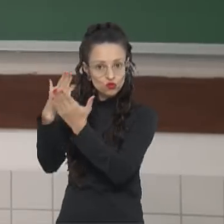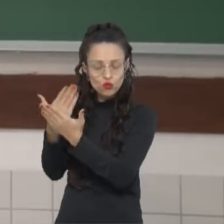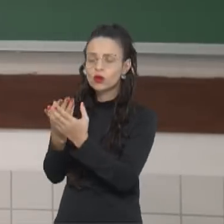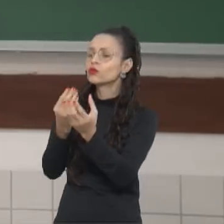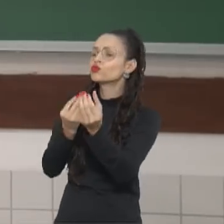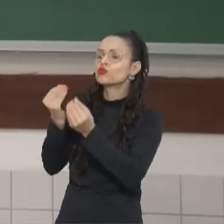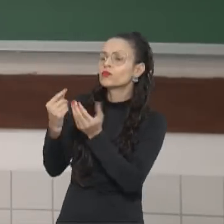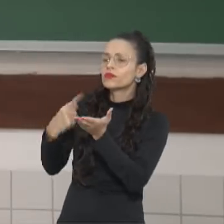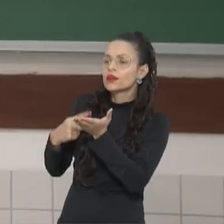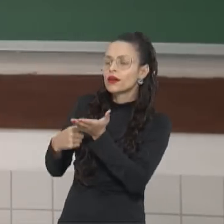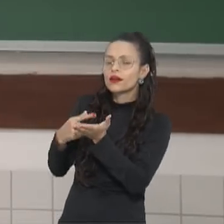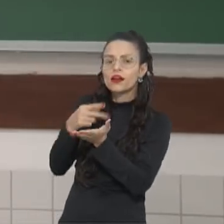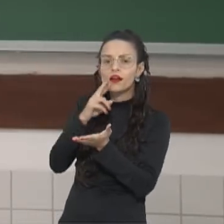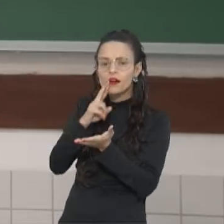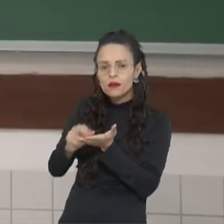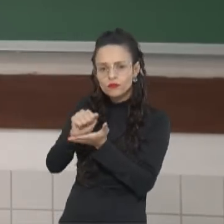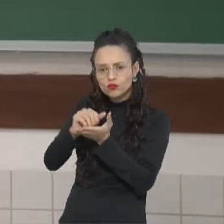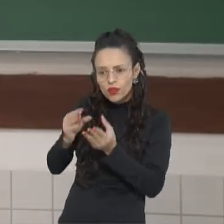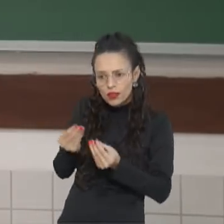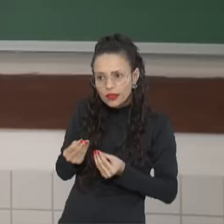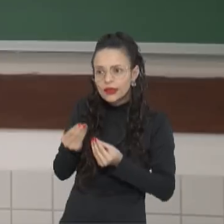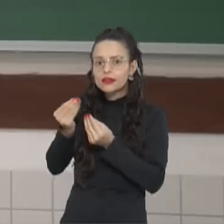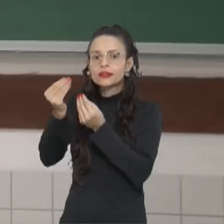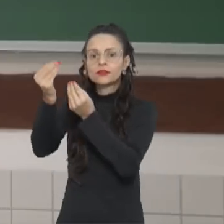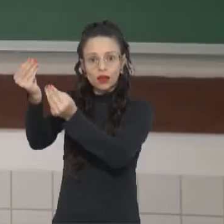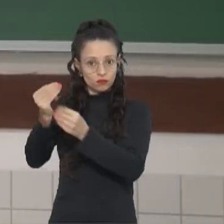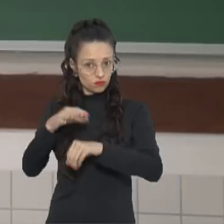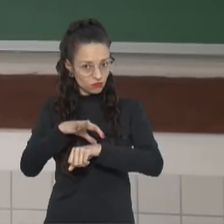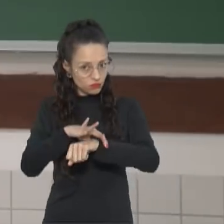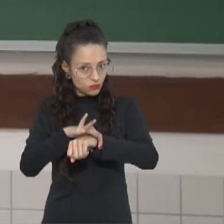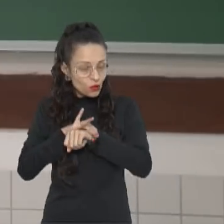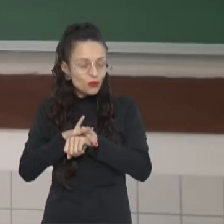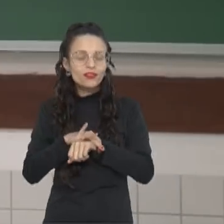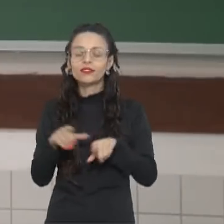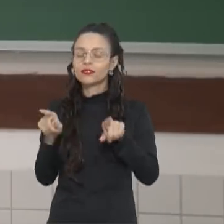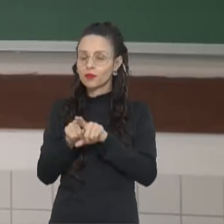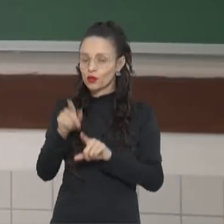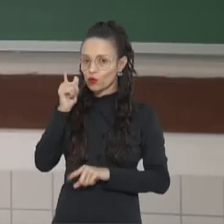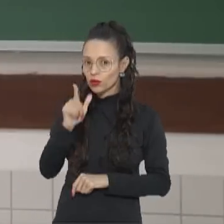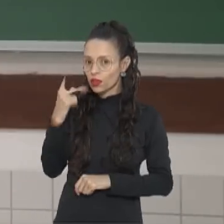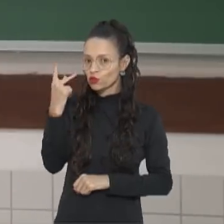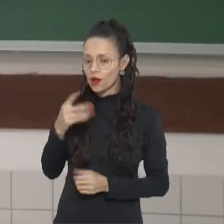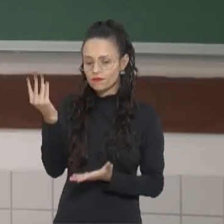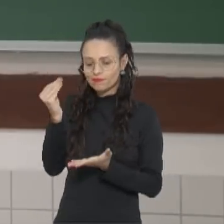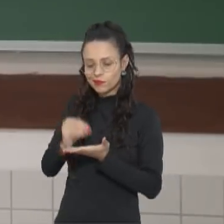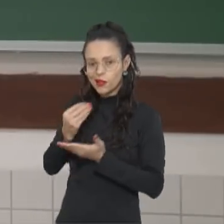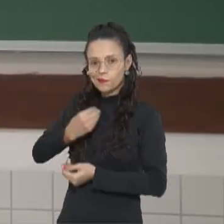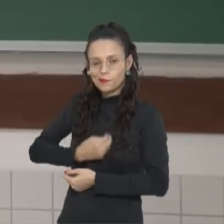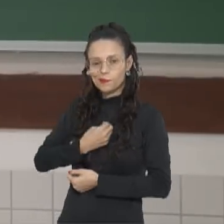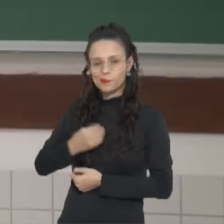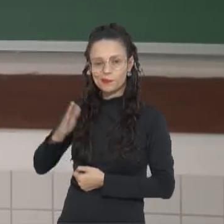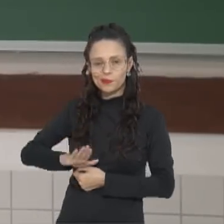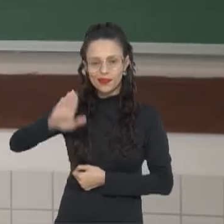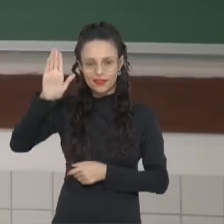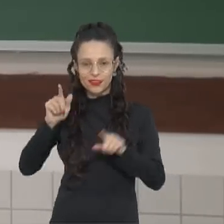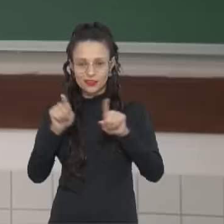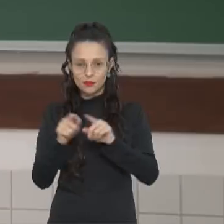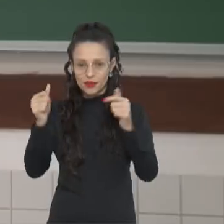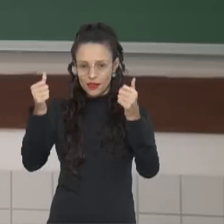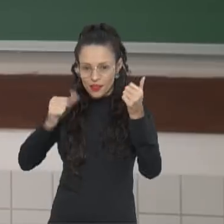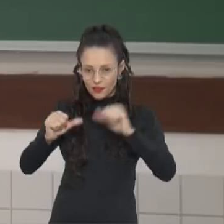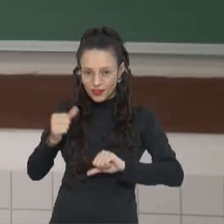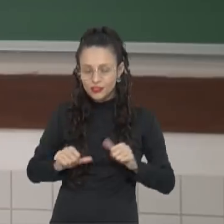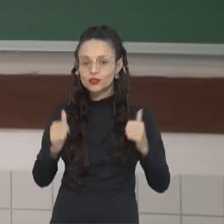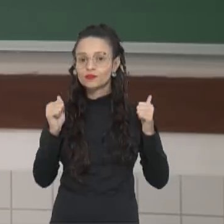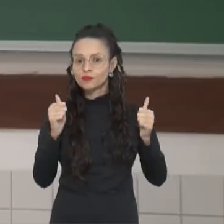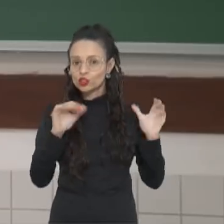momento para você entregar suas atividades com segurança para garantir sua presença e sua avaliação. Todo mundo fica